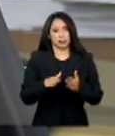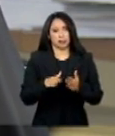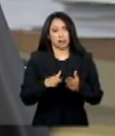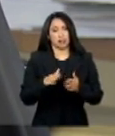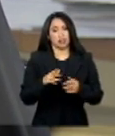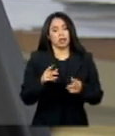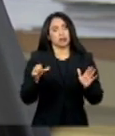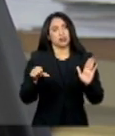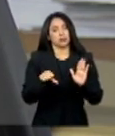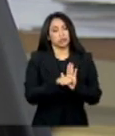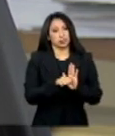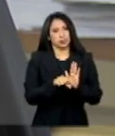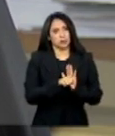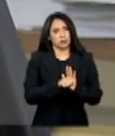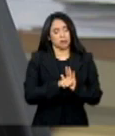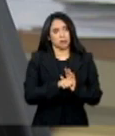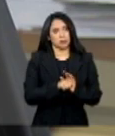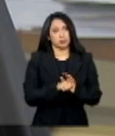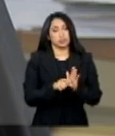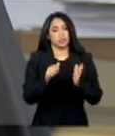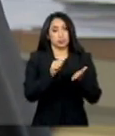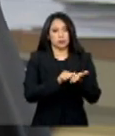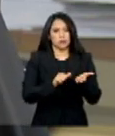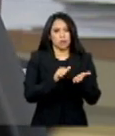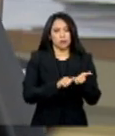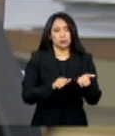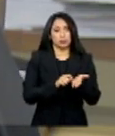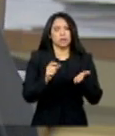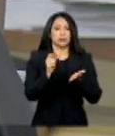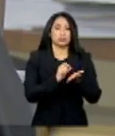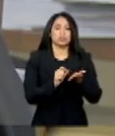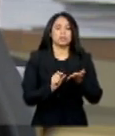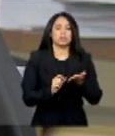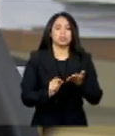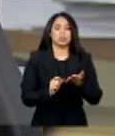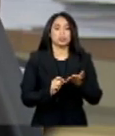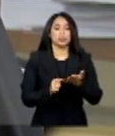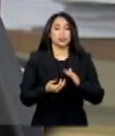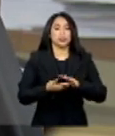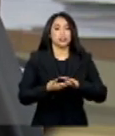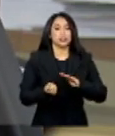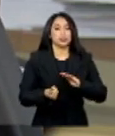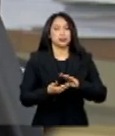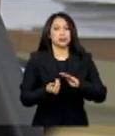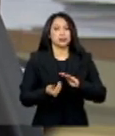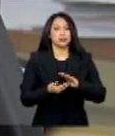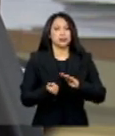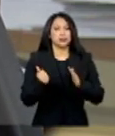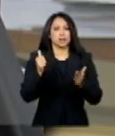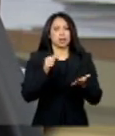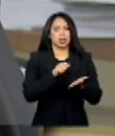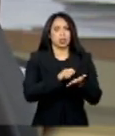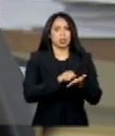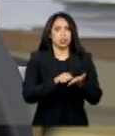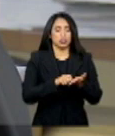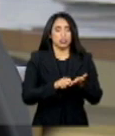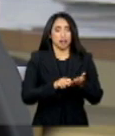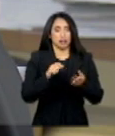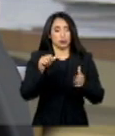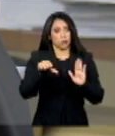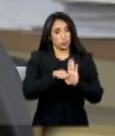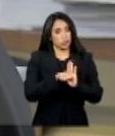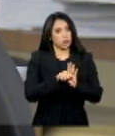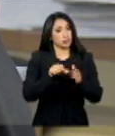para os autores a exclusão da avaliação judicial dos atos infracionais praticados por crianças e